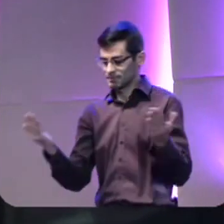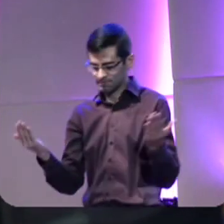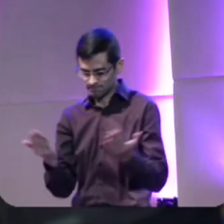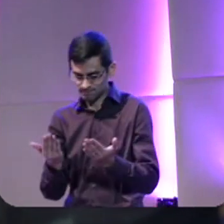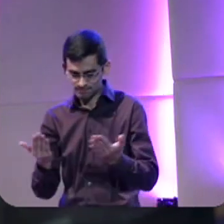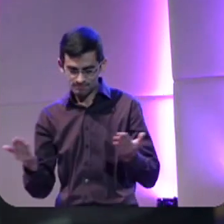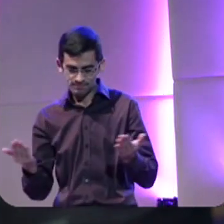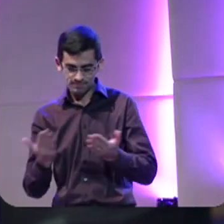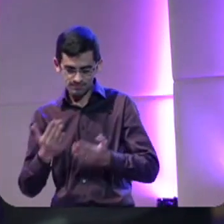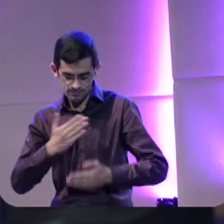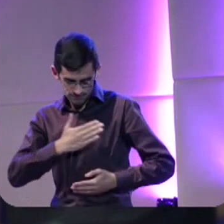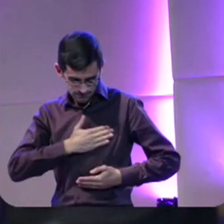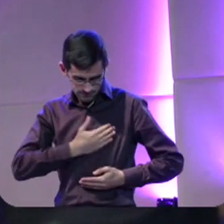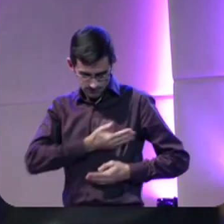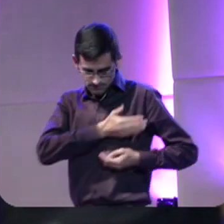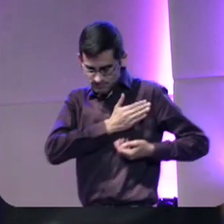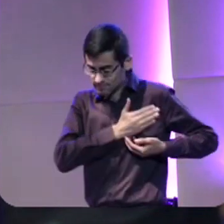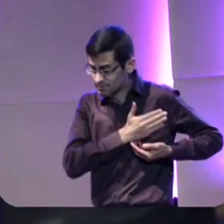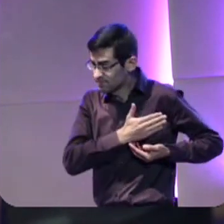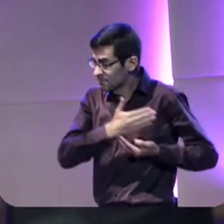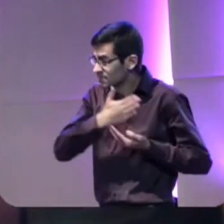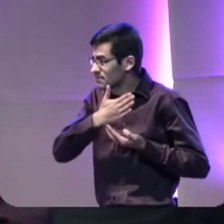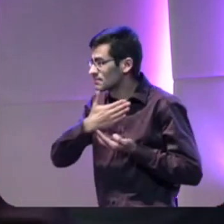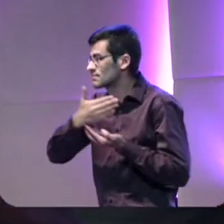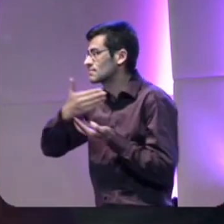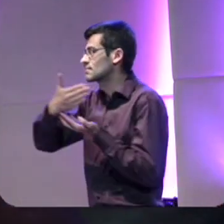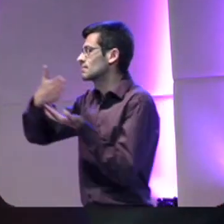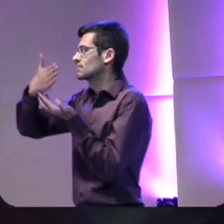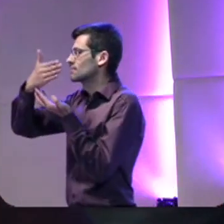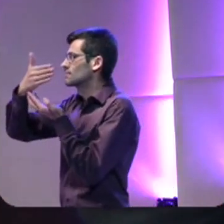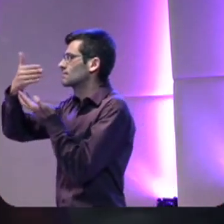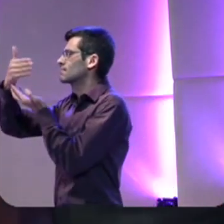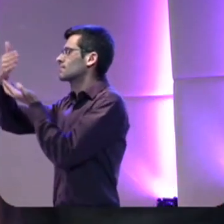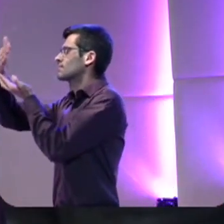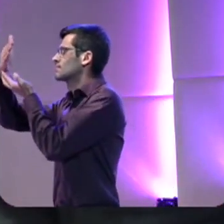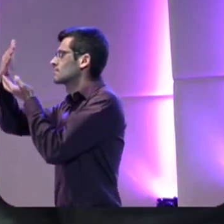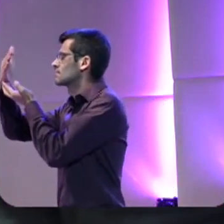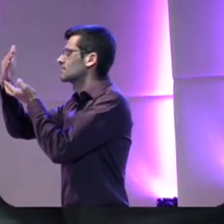Se não entregar-te, ó